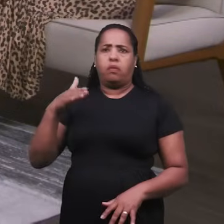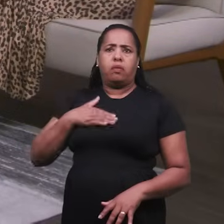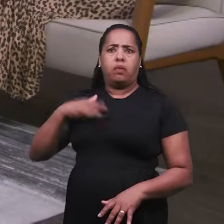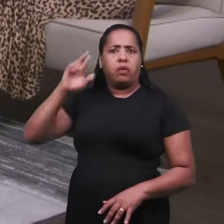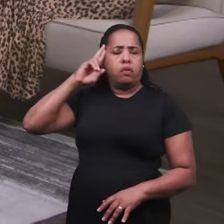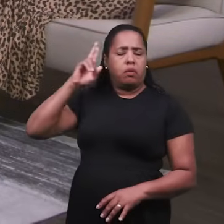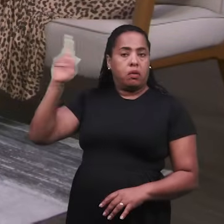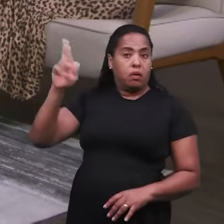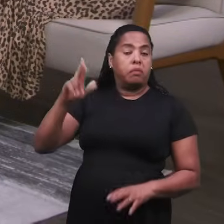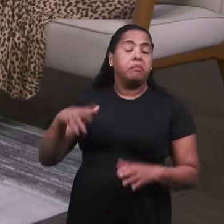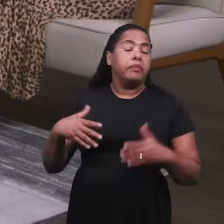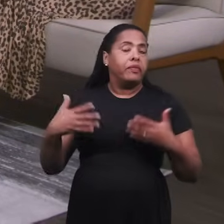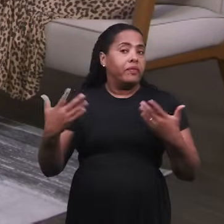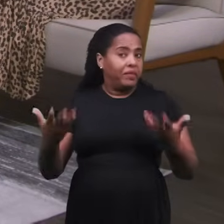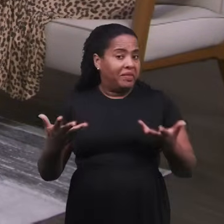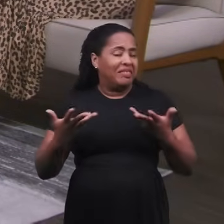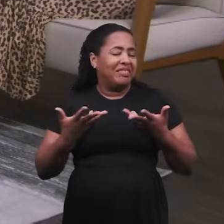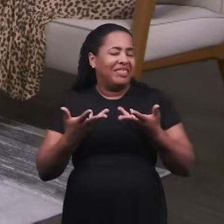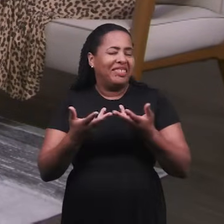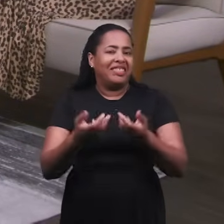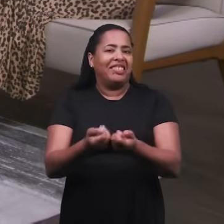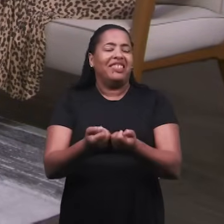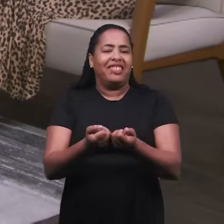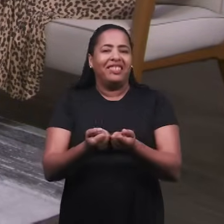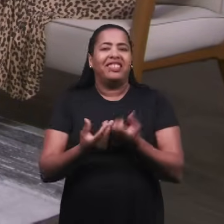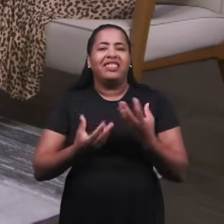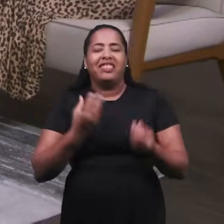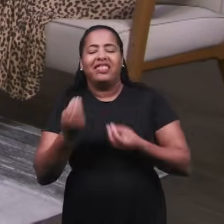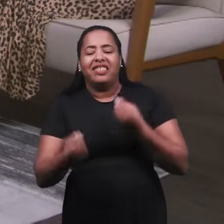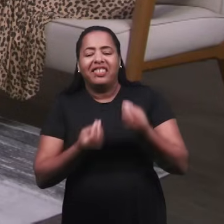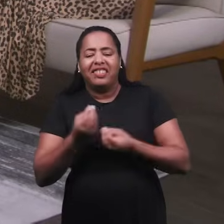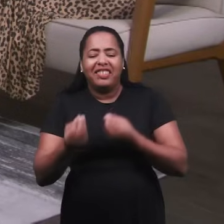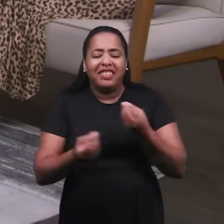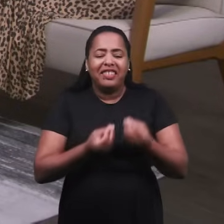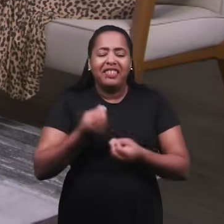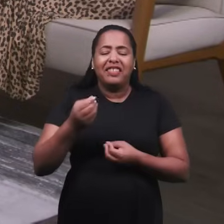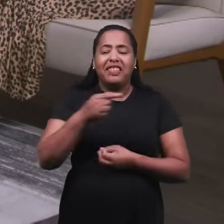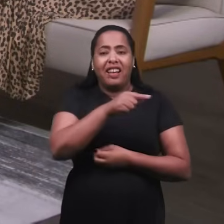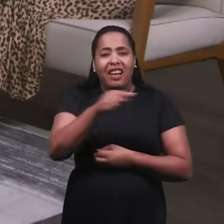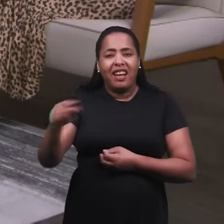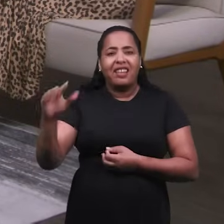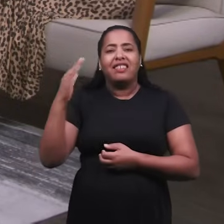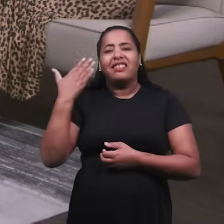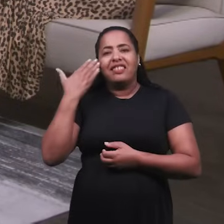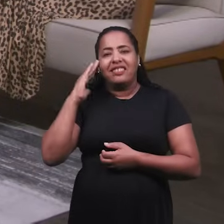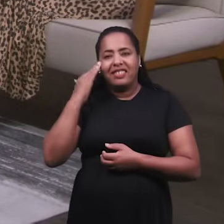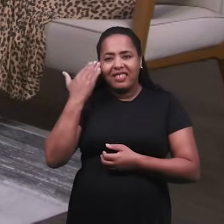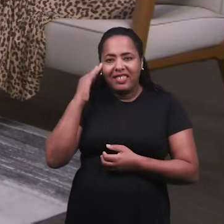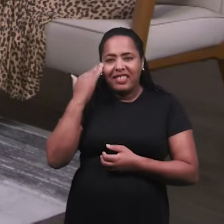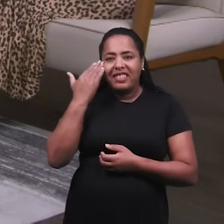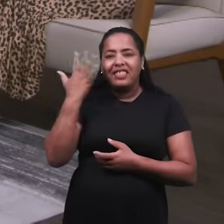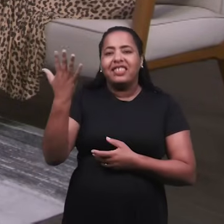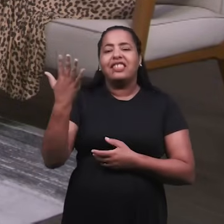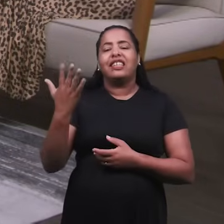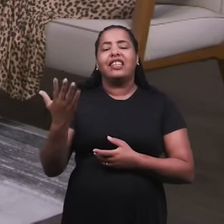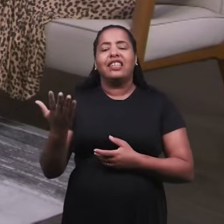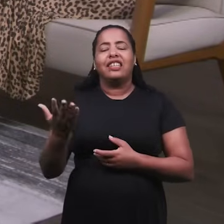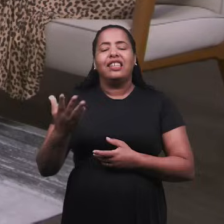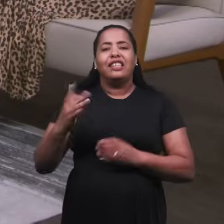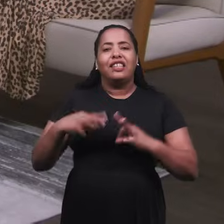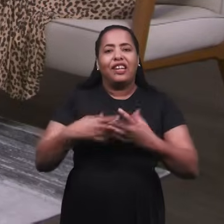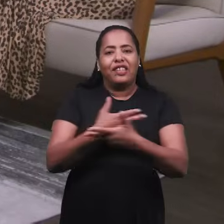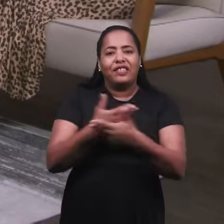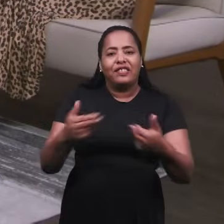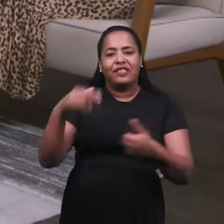Senhor. Então, é maravilhoso ver como eles estão entendendo aquilo que eles estão ali,